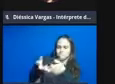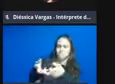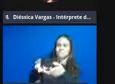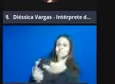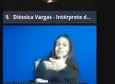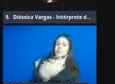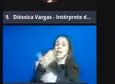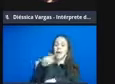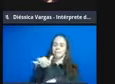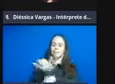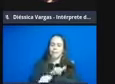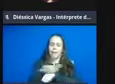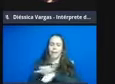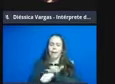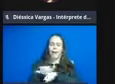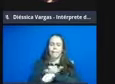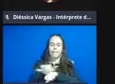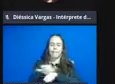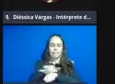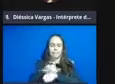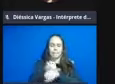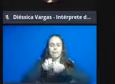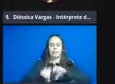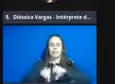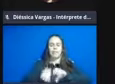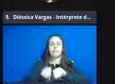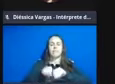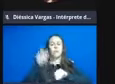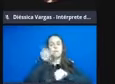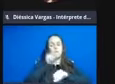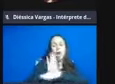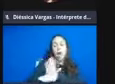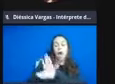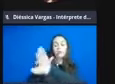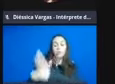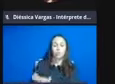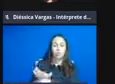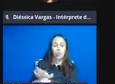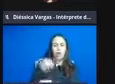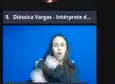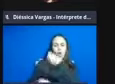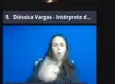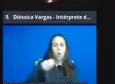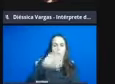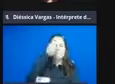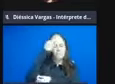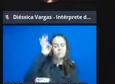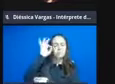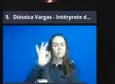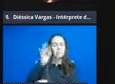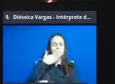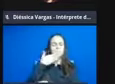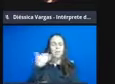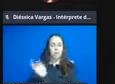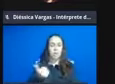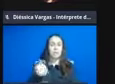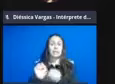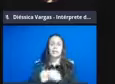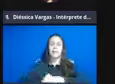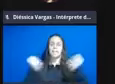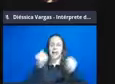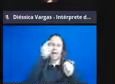ensino para oportunizar essa compreensão desse, e desmistificar as ideias relacionadas ao grupo.